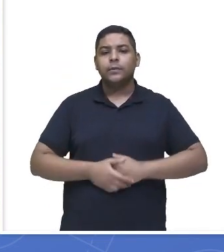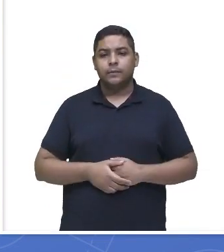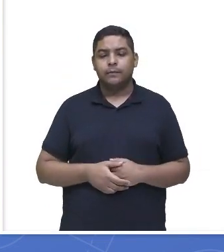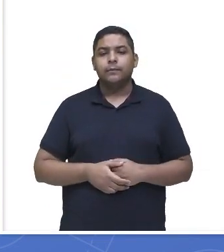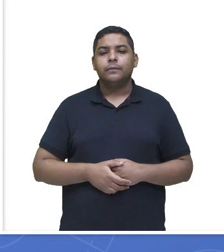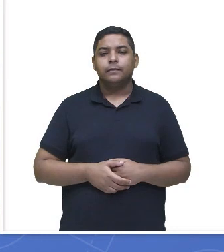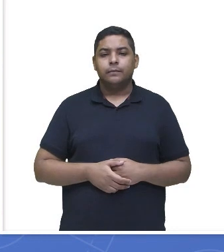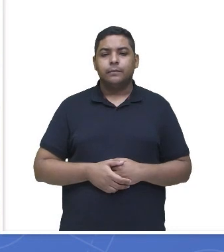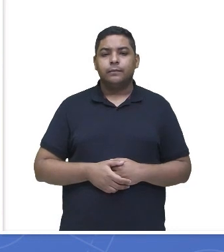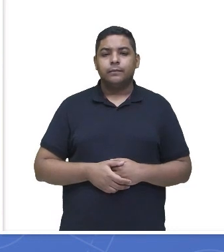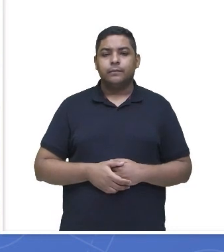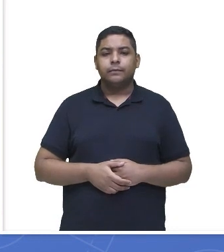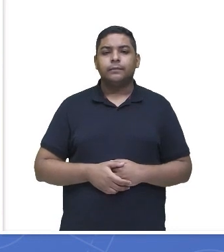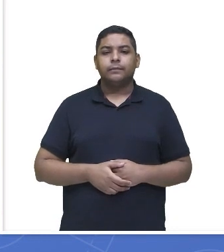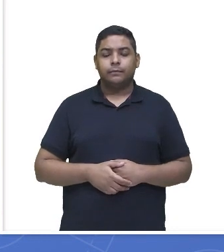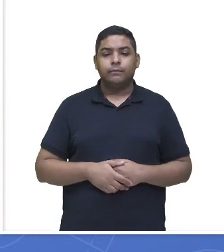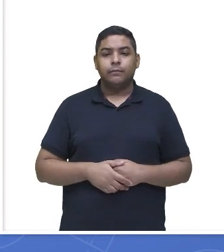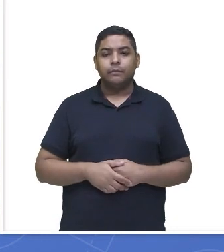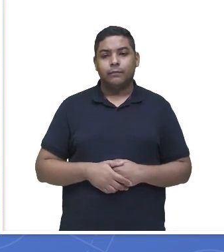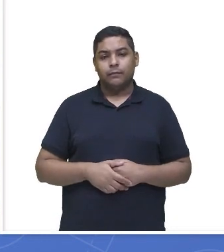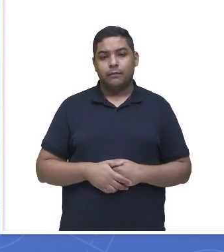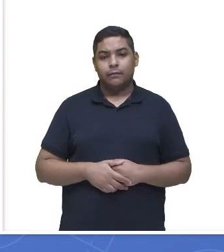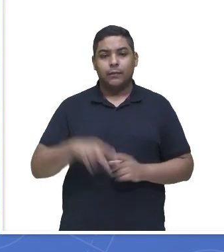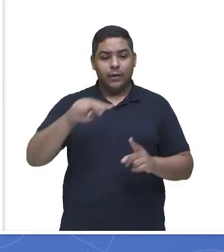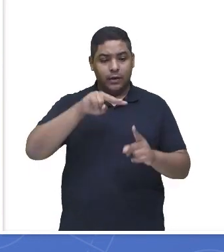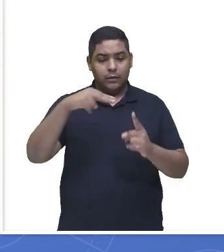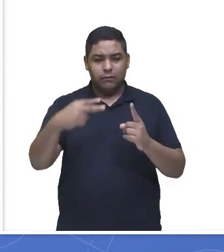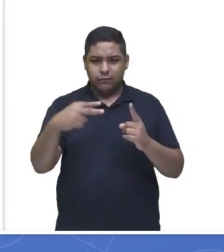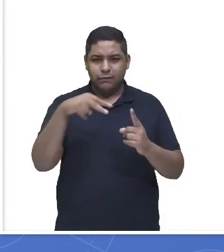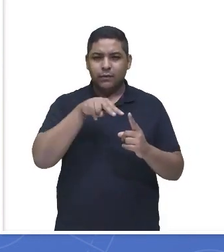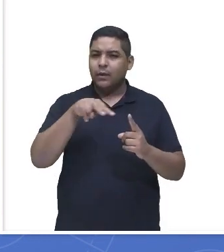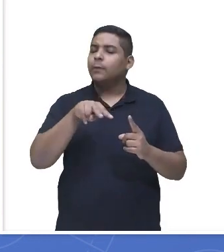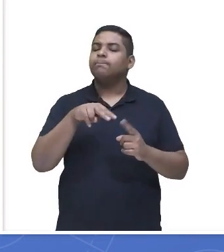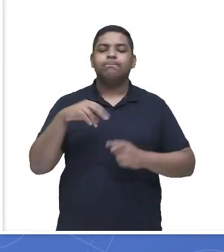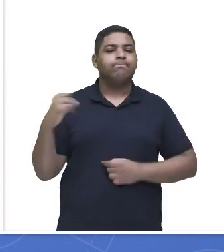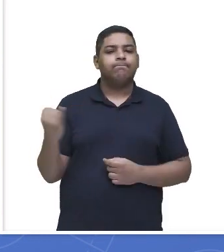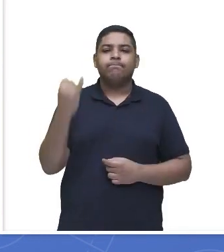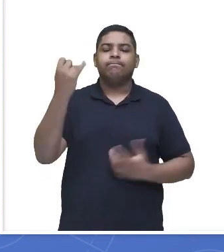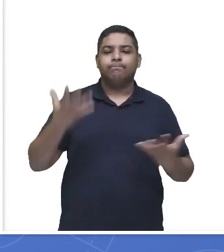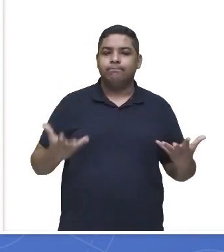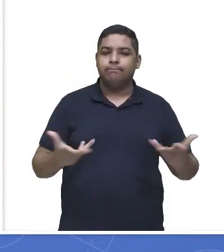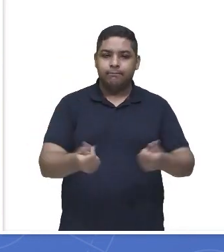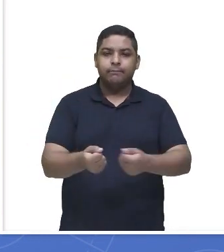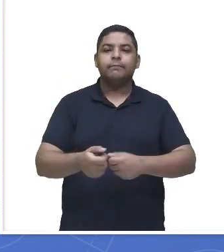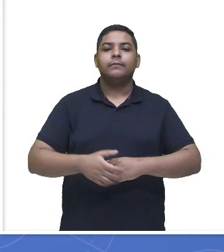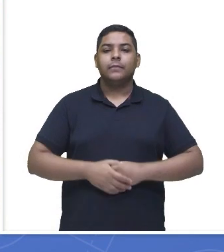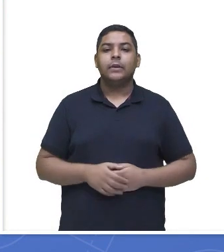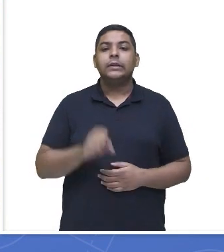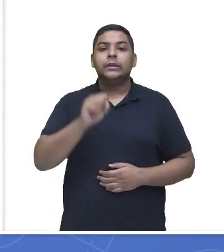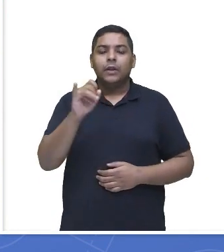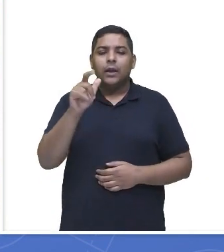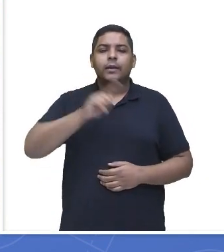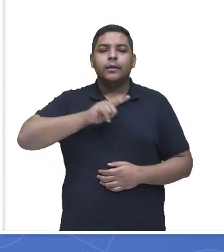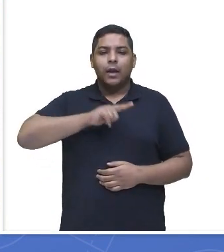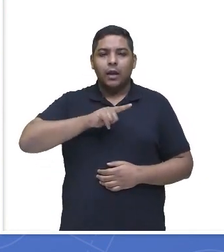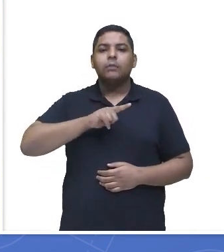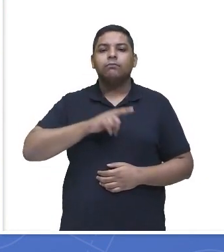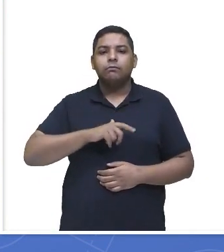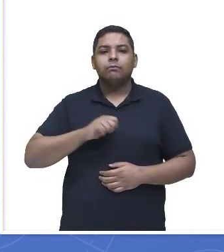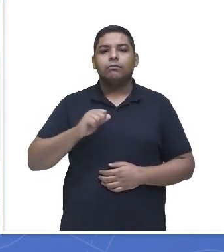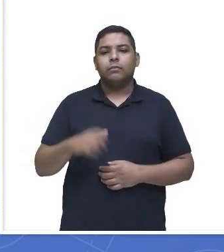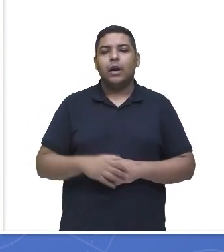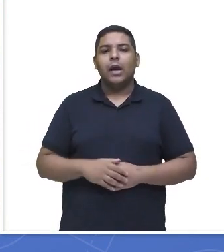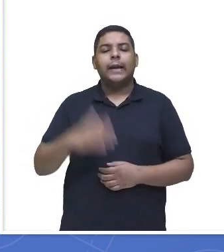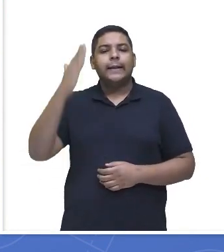claro isso aí. Essa visão, ela é fantástica, tá? Se você tem essa visão, você entende